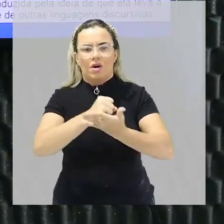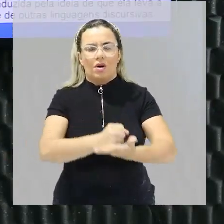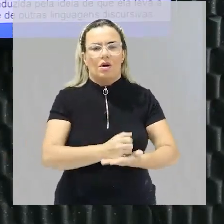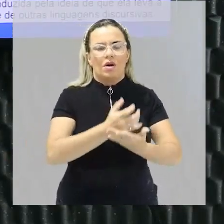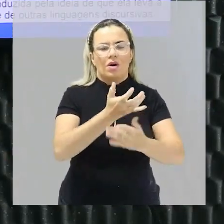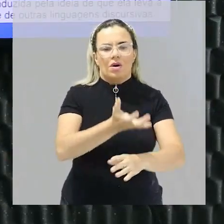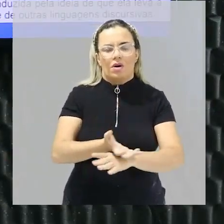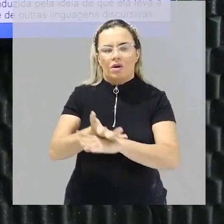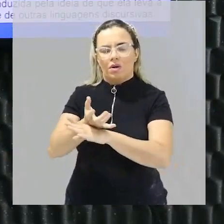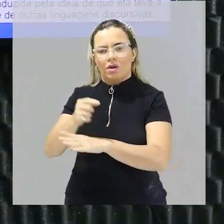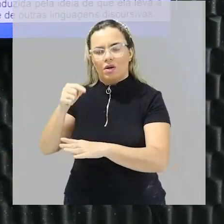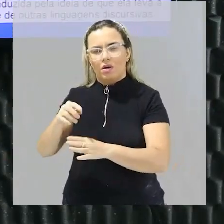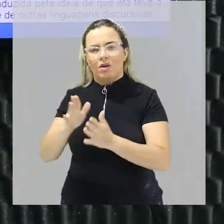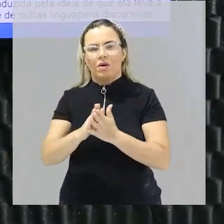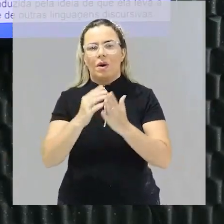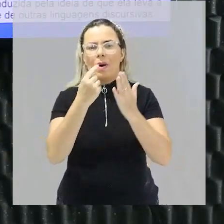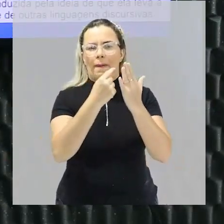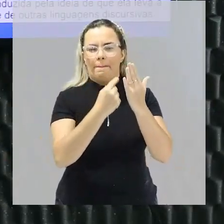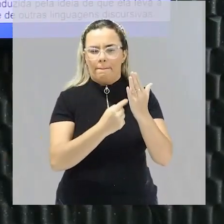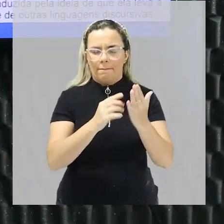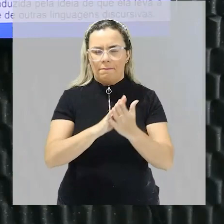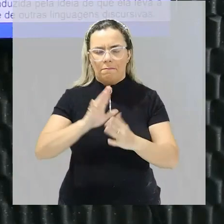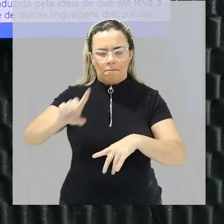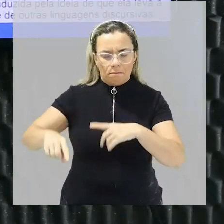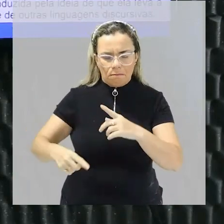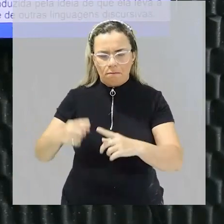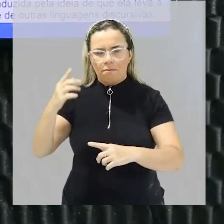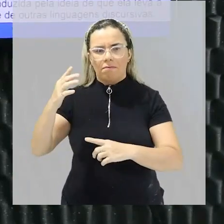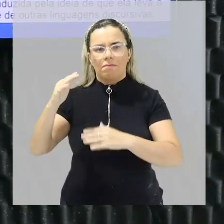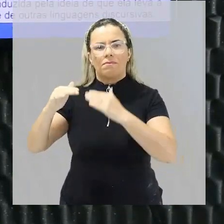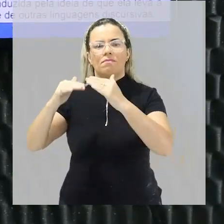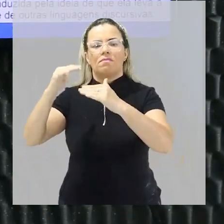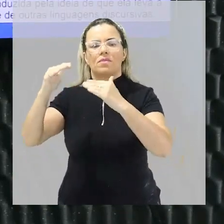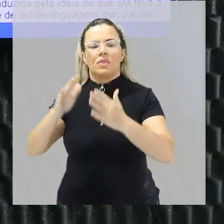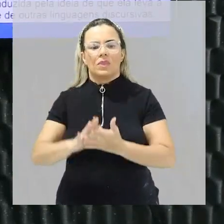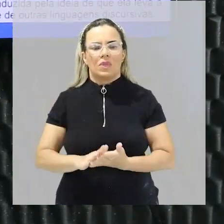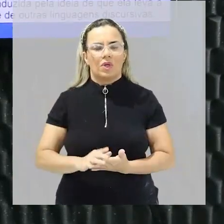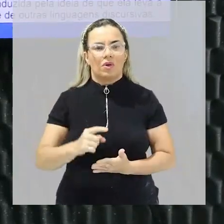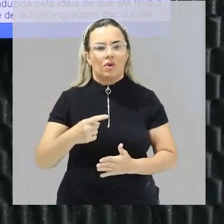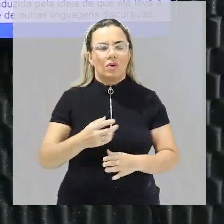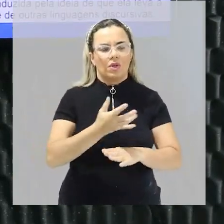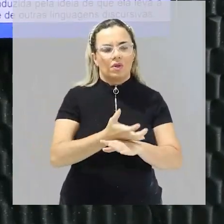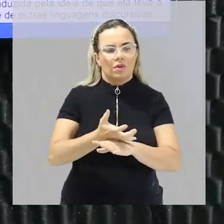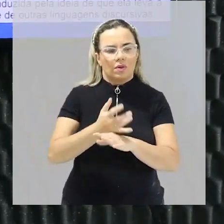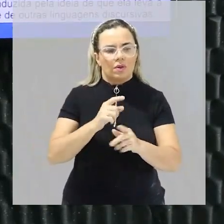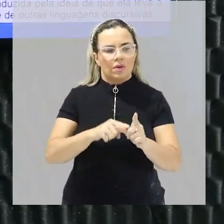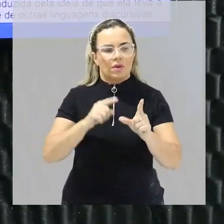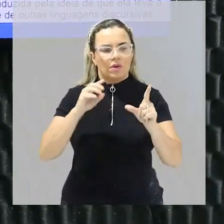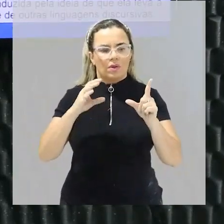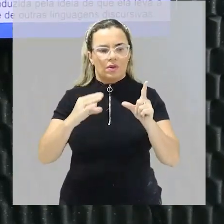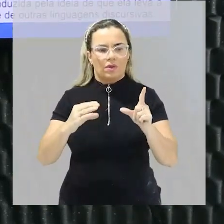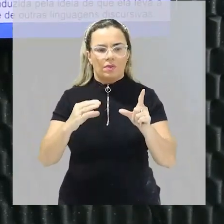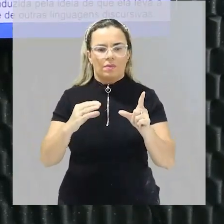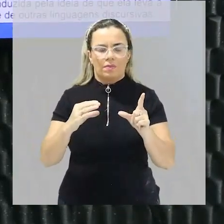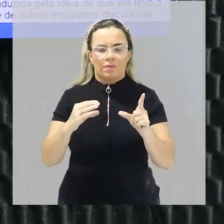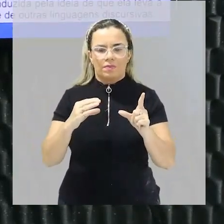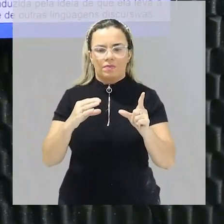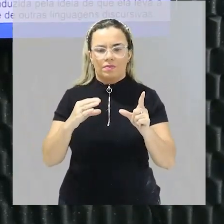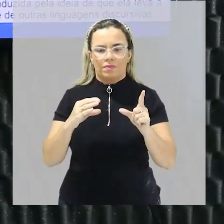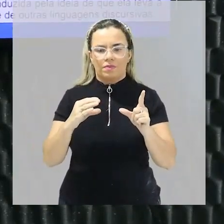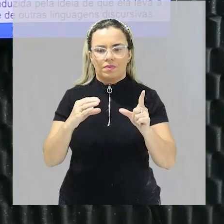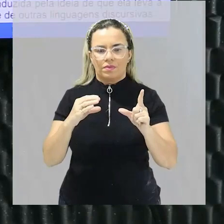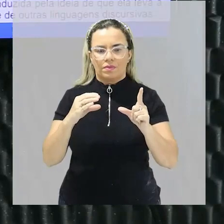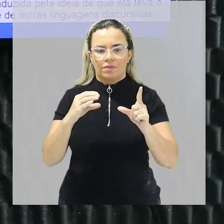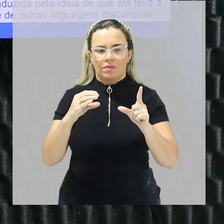tem coisas dentro dela que até ultrapassam a que as outras promovem. O discurso estético tem a capacidade de atrair as